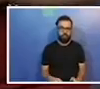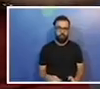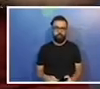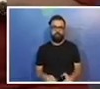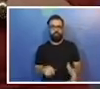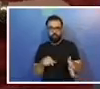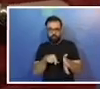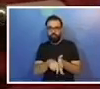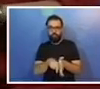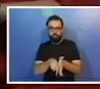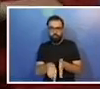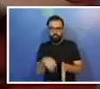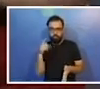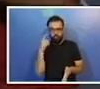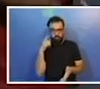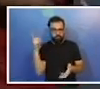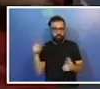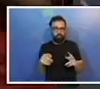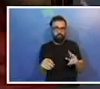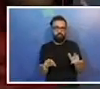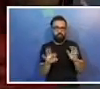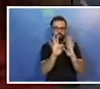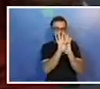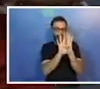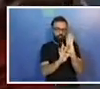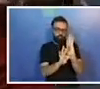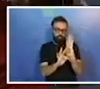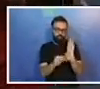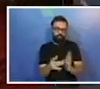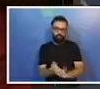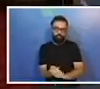falado aqui, olhando, agora que